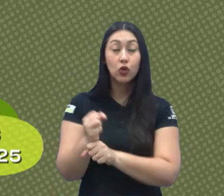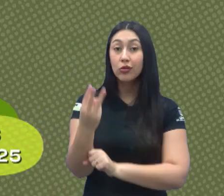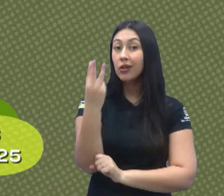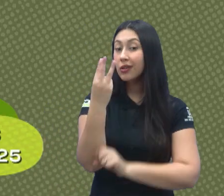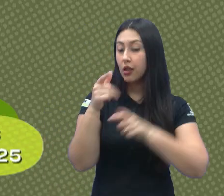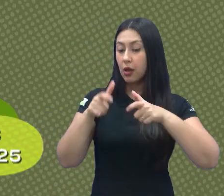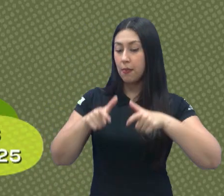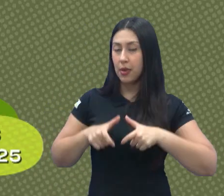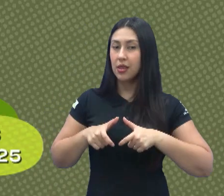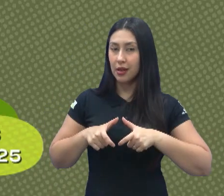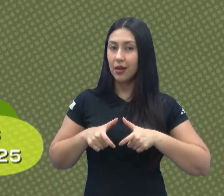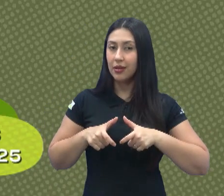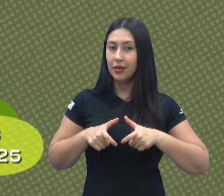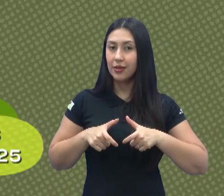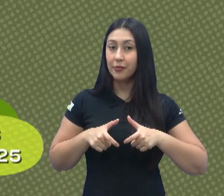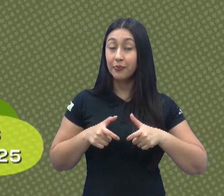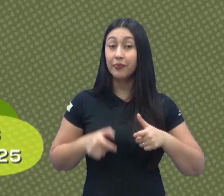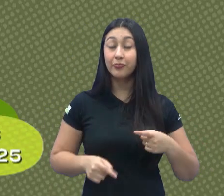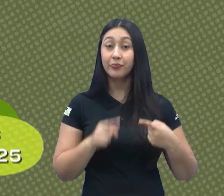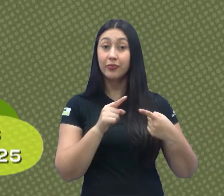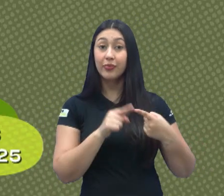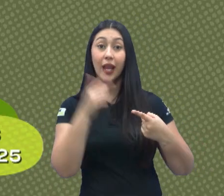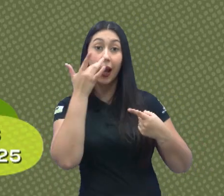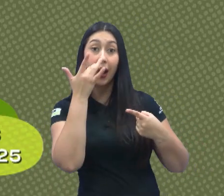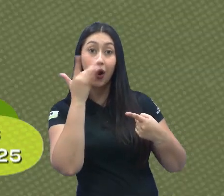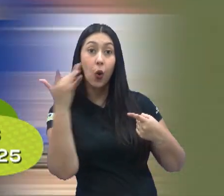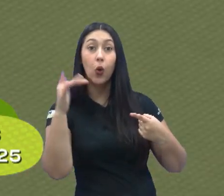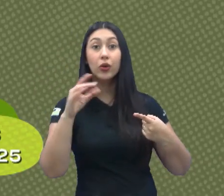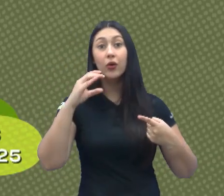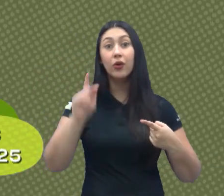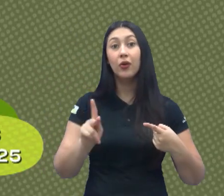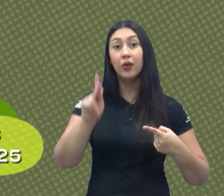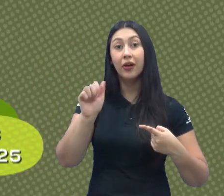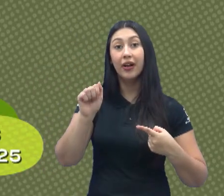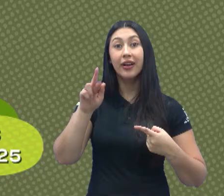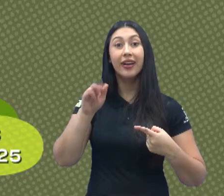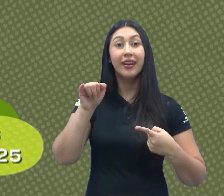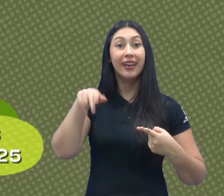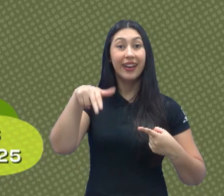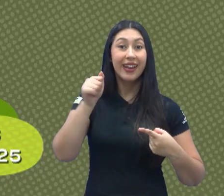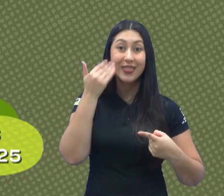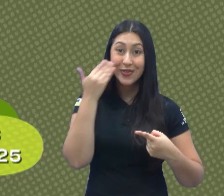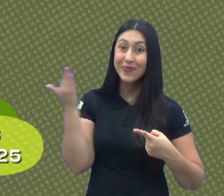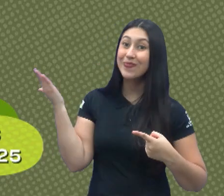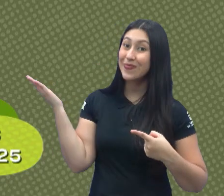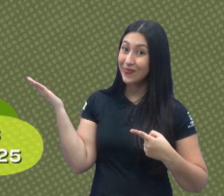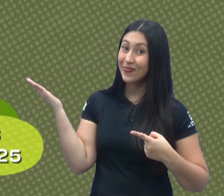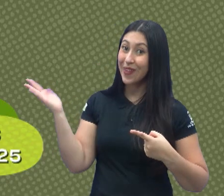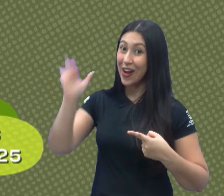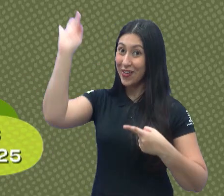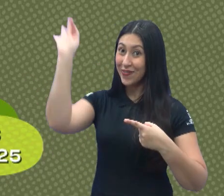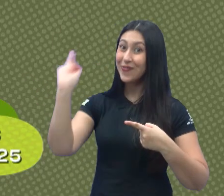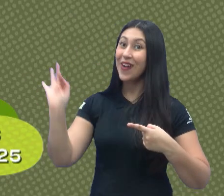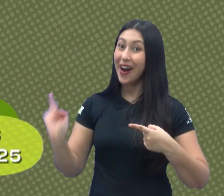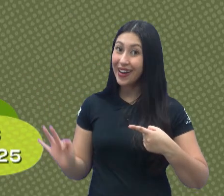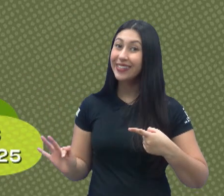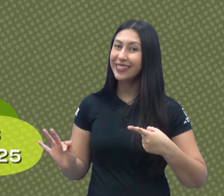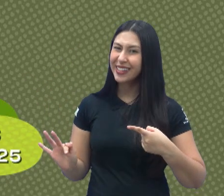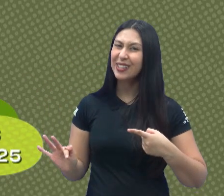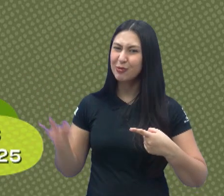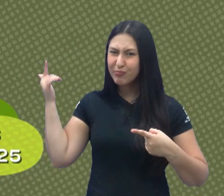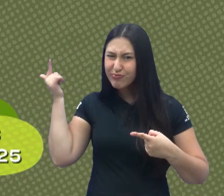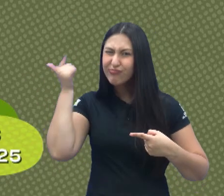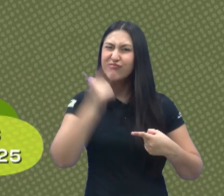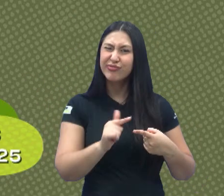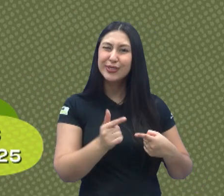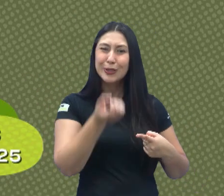conquistadas. Destaque aí para o ouro da Karina Silva. Você vai ver ela já. Vamos ver, ela vai aparecer. Olha aí a Karina, a felicidade da Karina, bela conquista